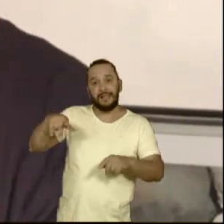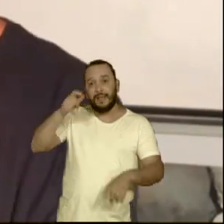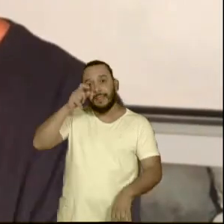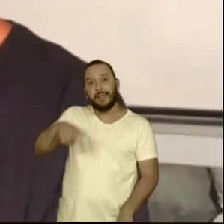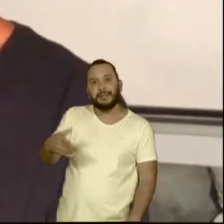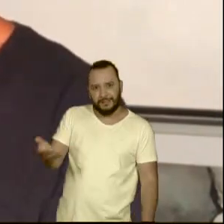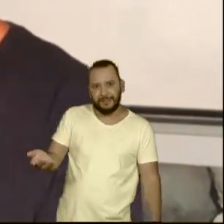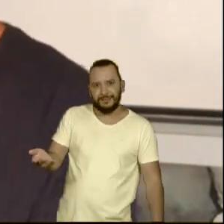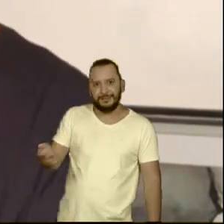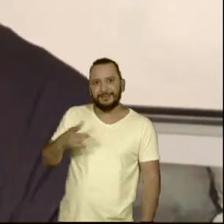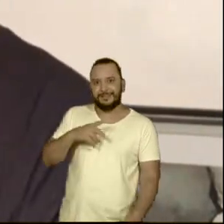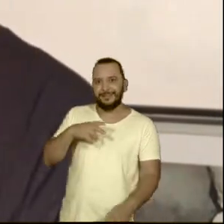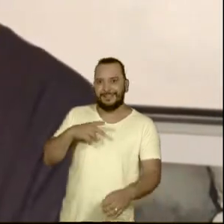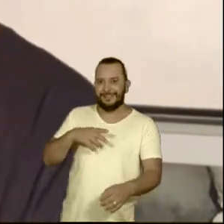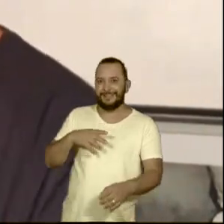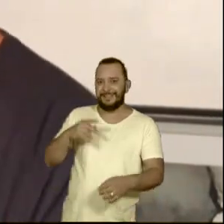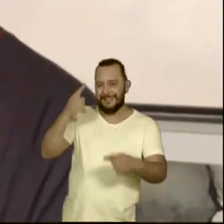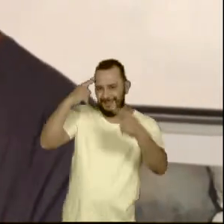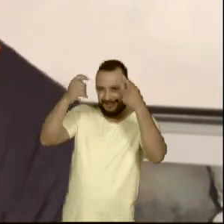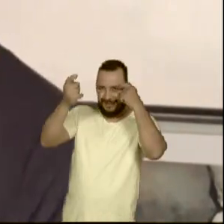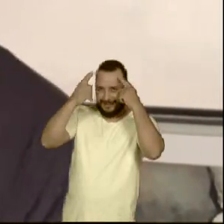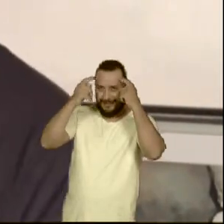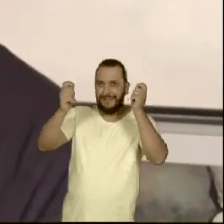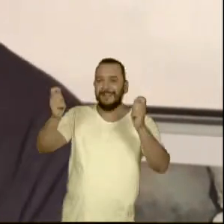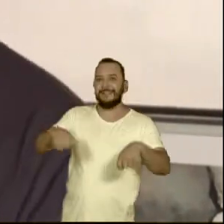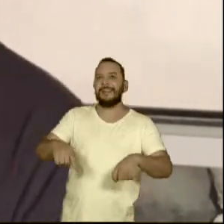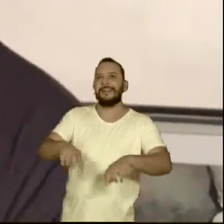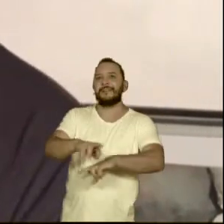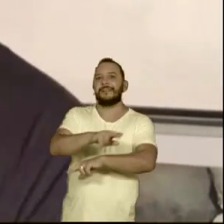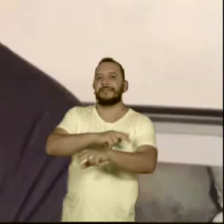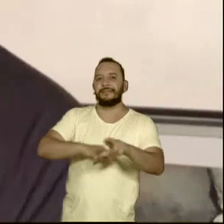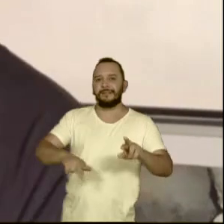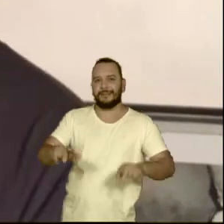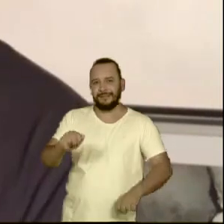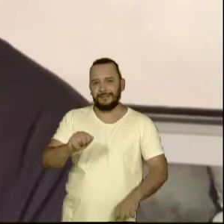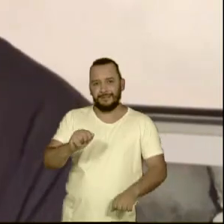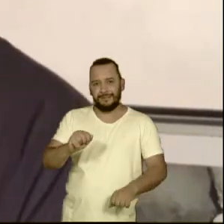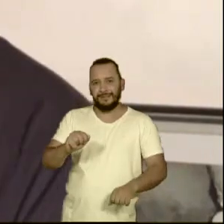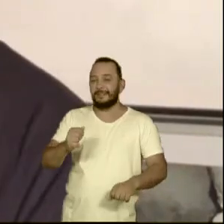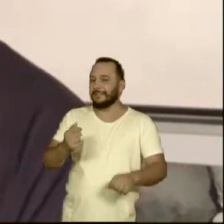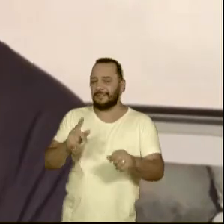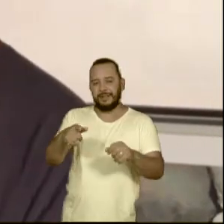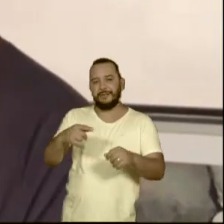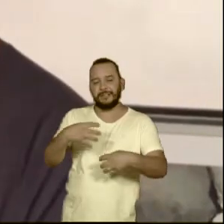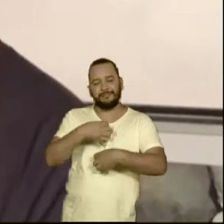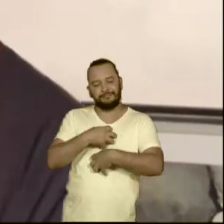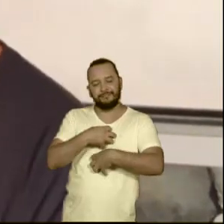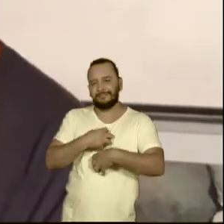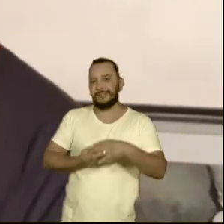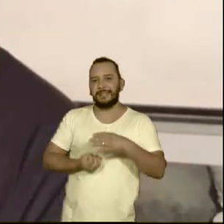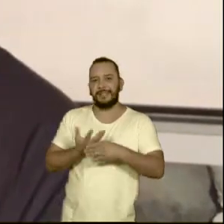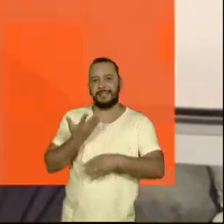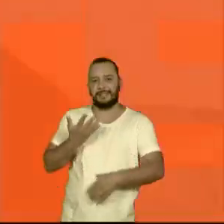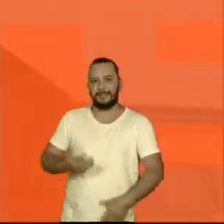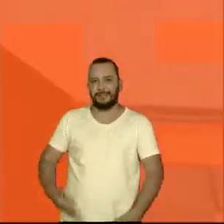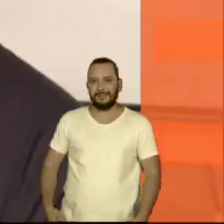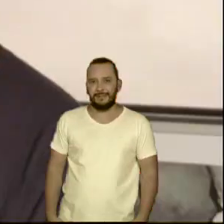ela vira um roteiro. Criatividade, meu querido, não tem regra. Nasce dentro de você quando você menos espera.